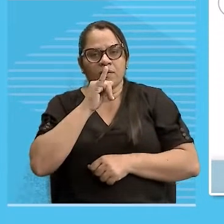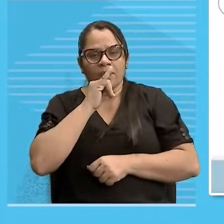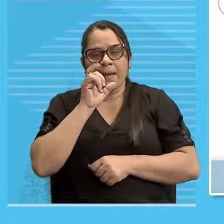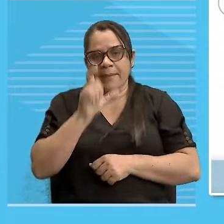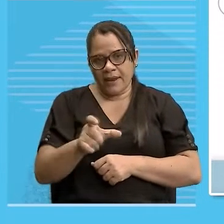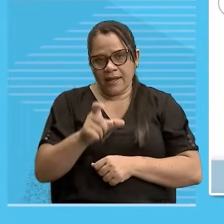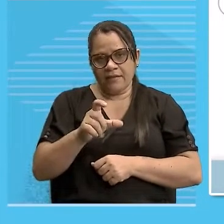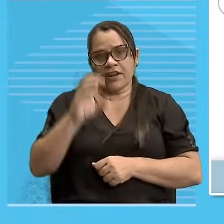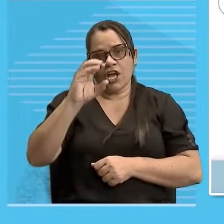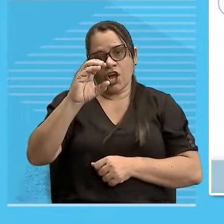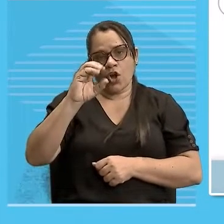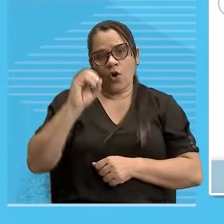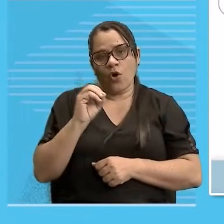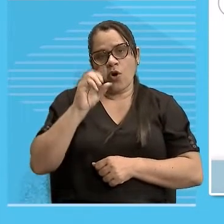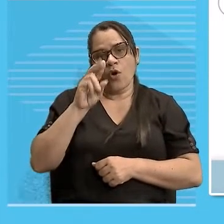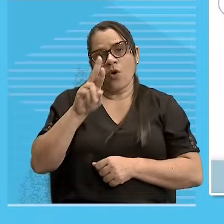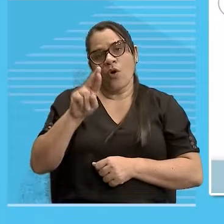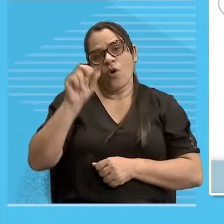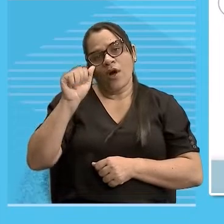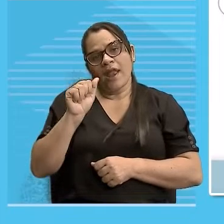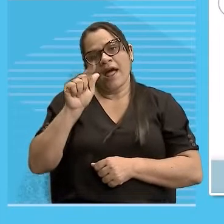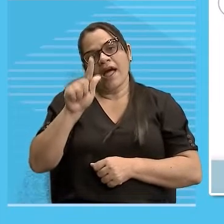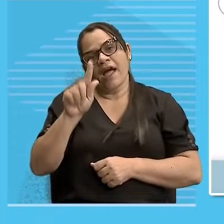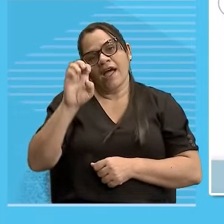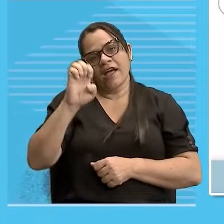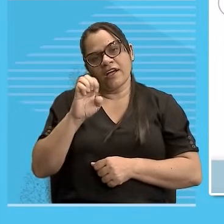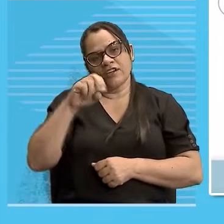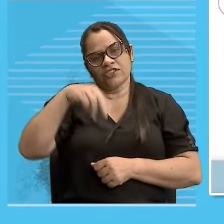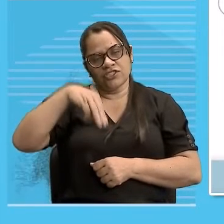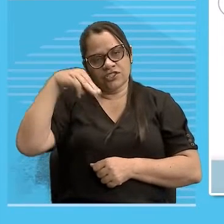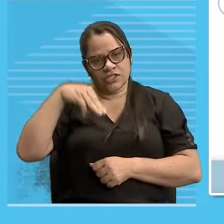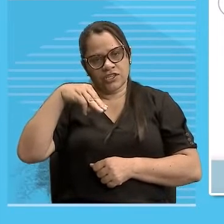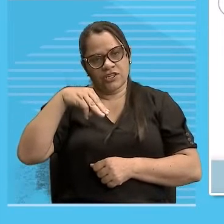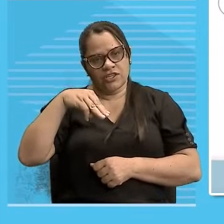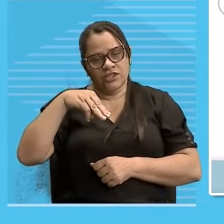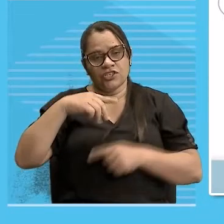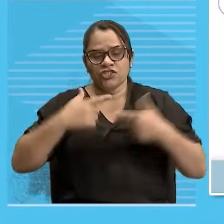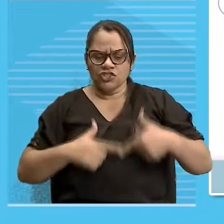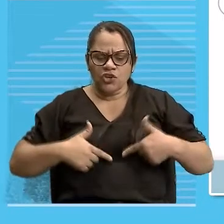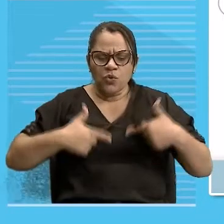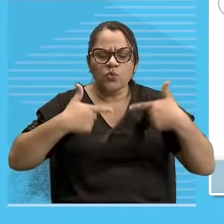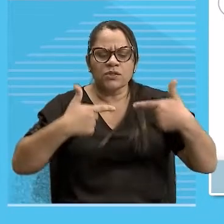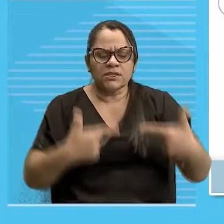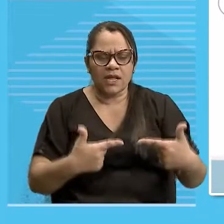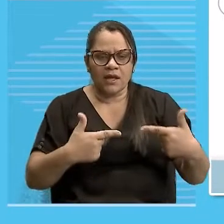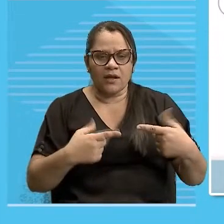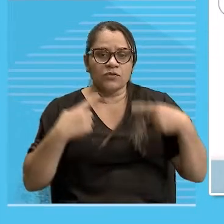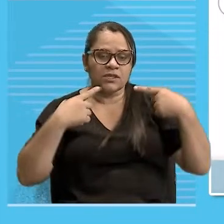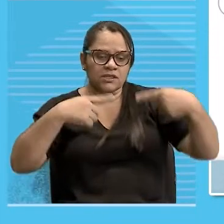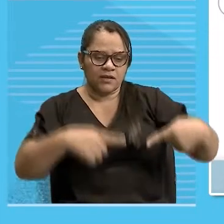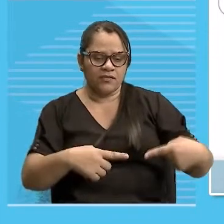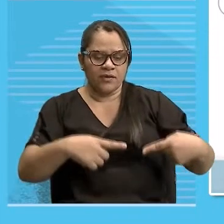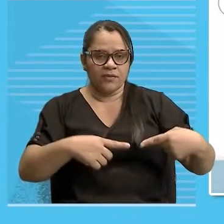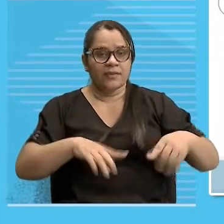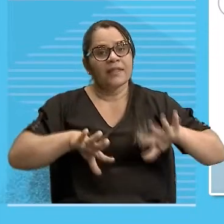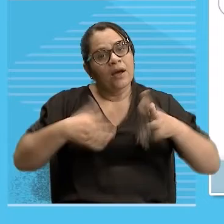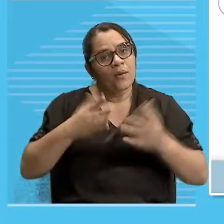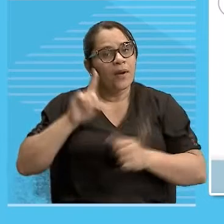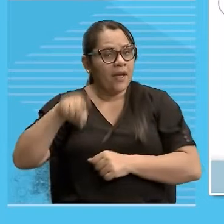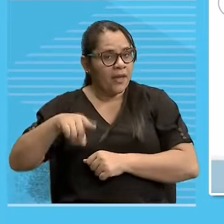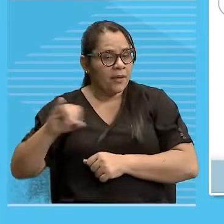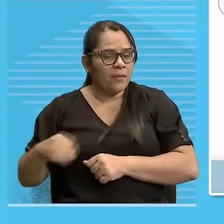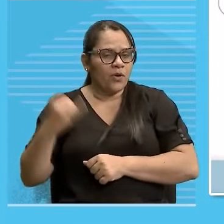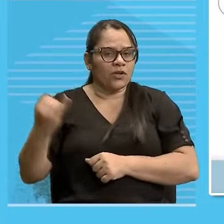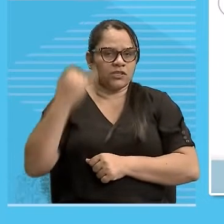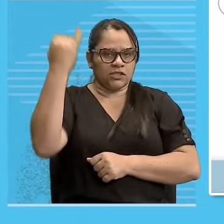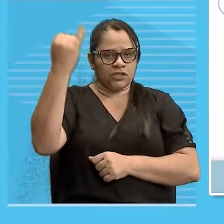tem um substantivo. A coragem de enfrentar desafios é fundamental para vencer as